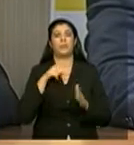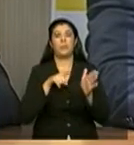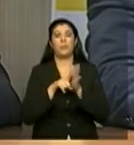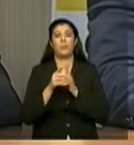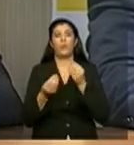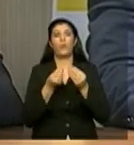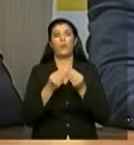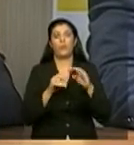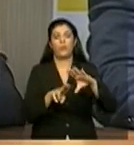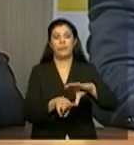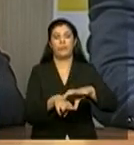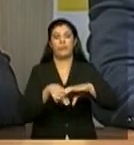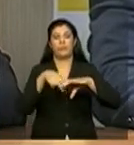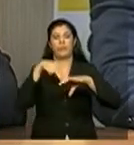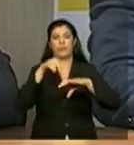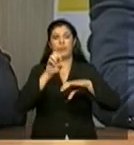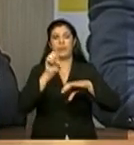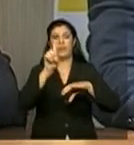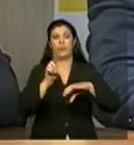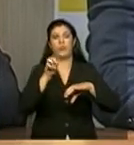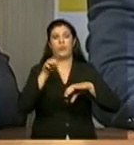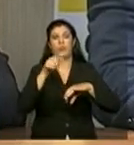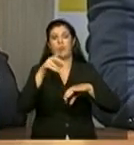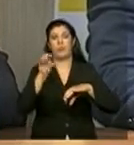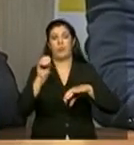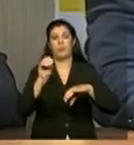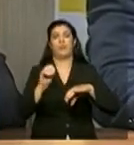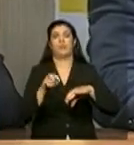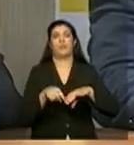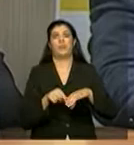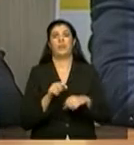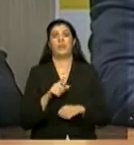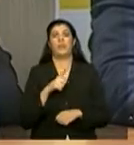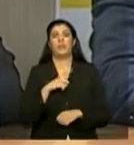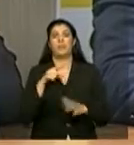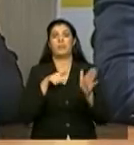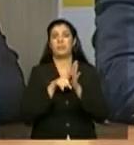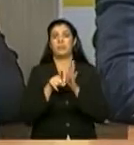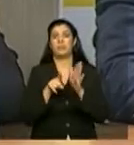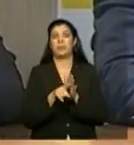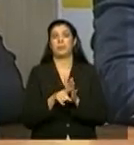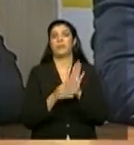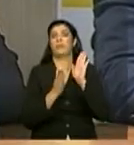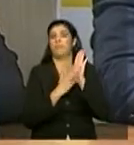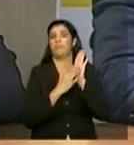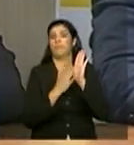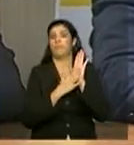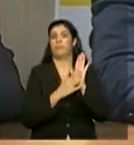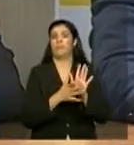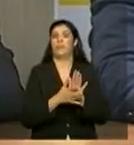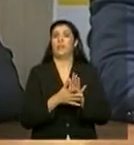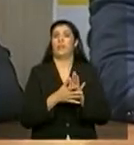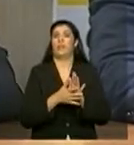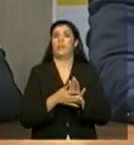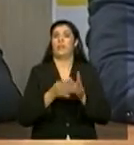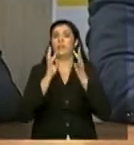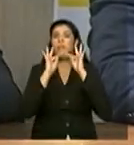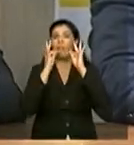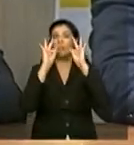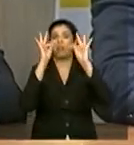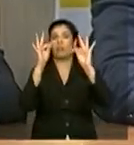exumação quem perguntas que se baseia nas declarações da dona maria